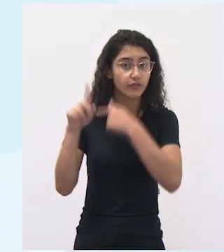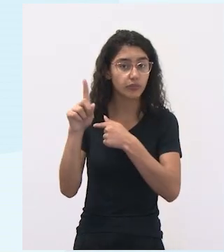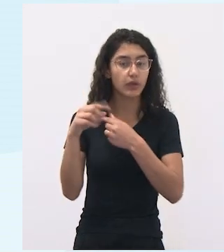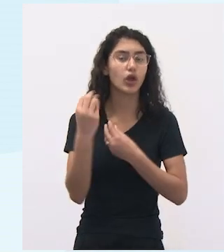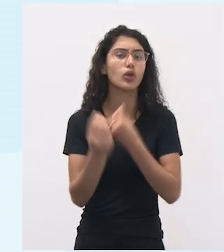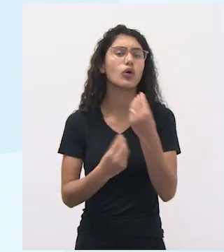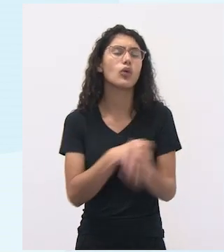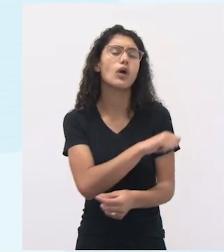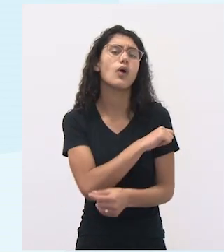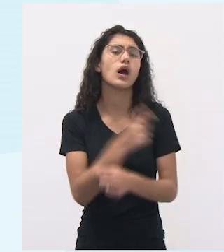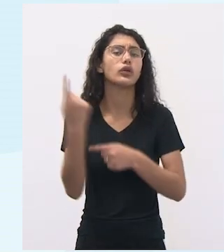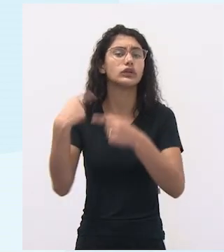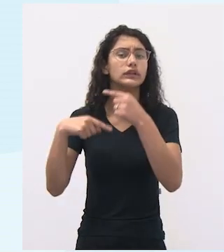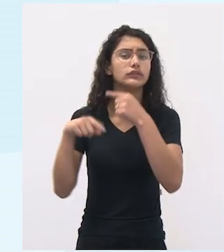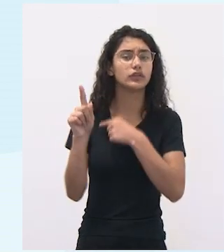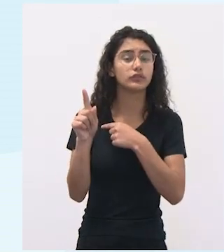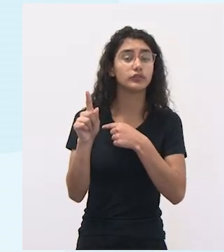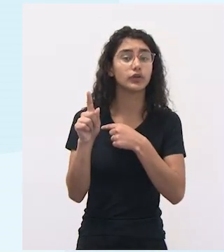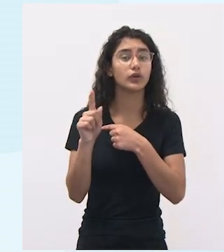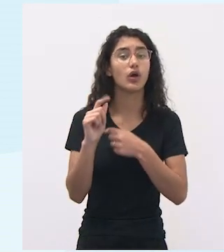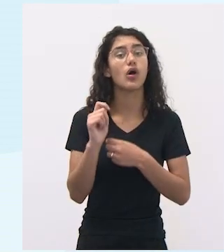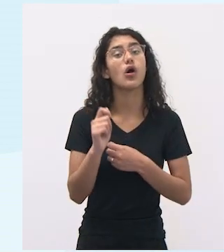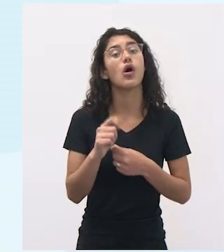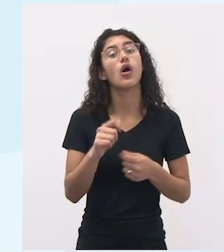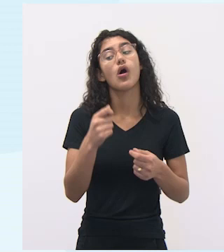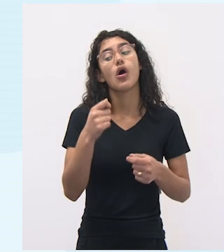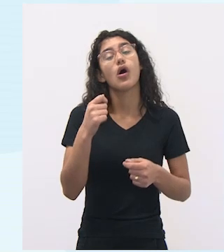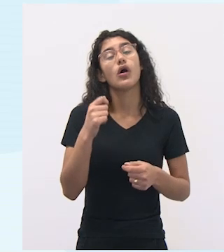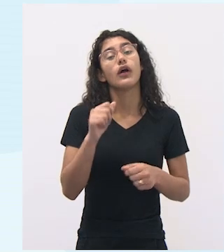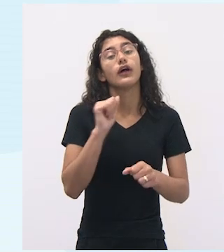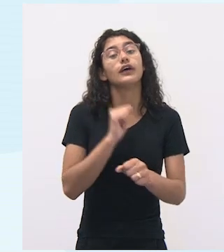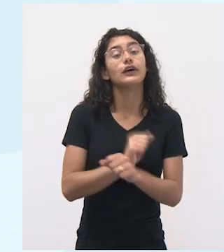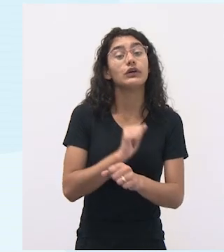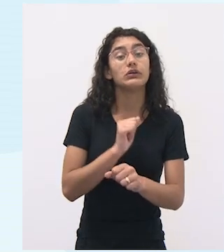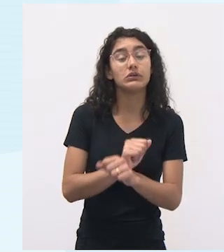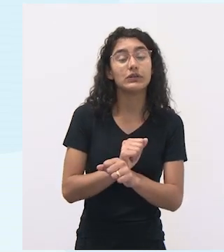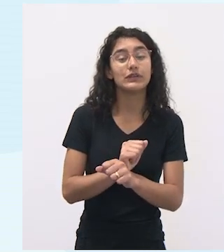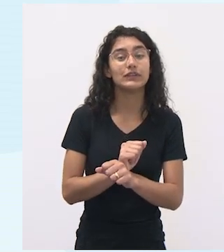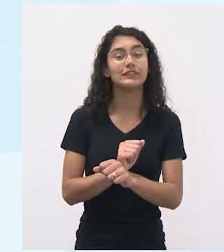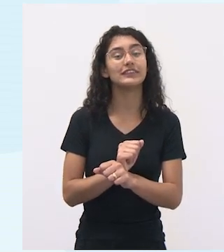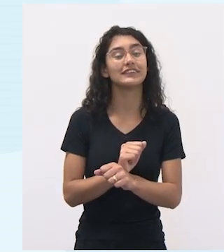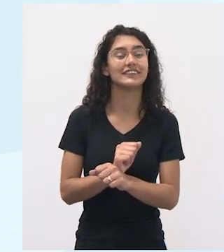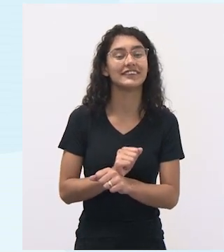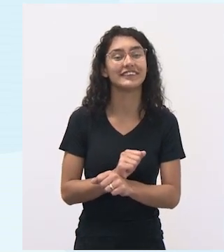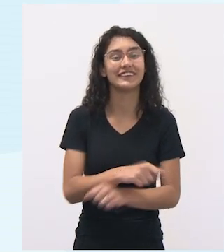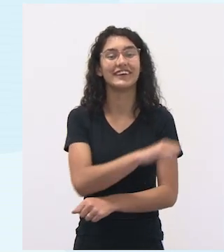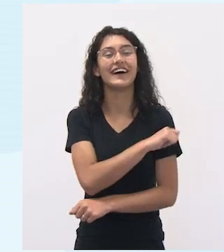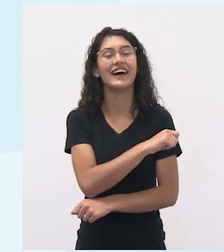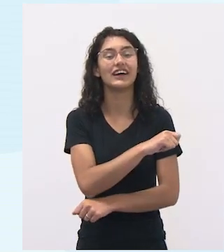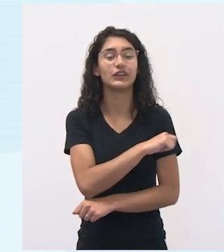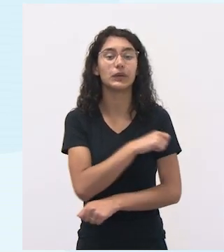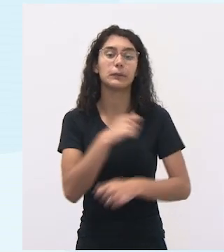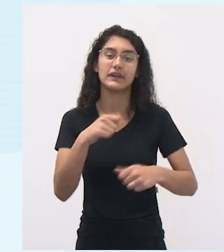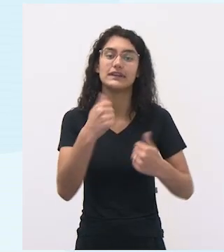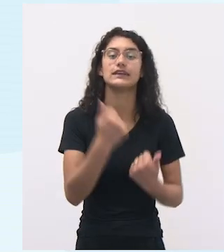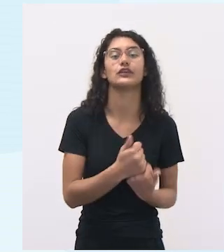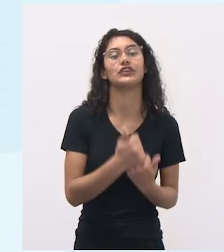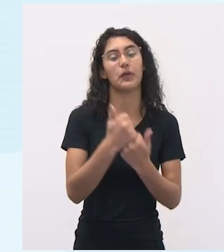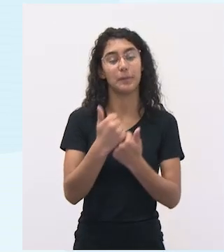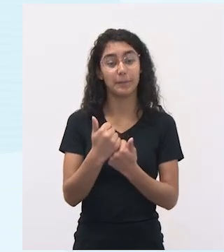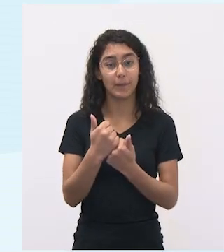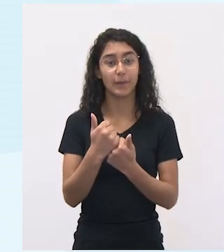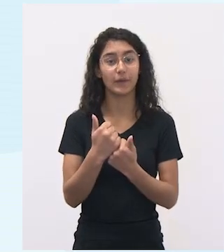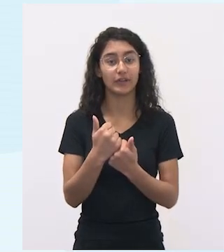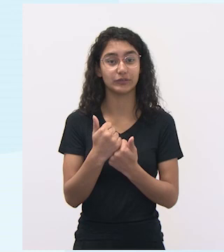avançaram? Quais alunos estagnaram? Quais alunos que precisam aí de um reforço, de um apoio, que precisa